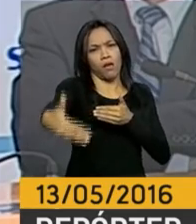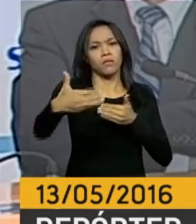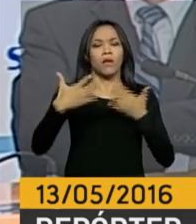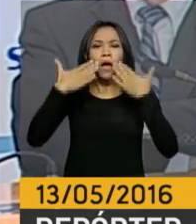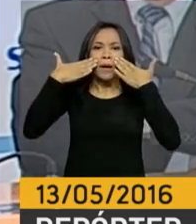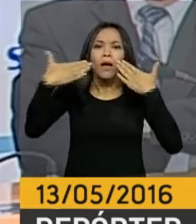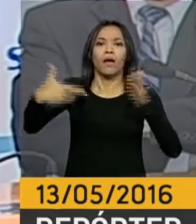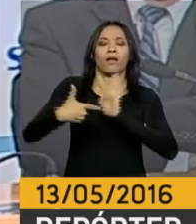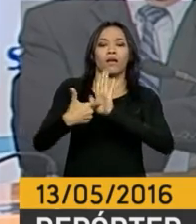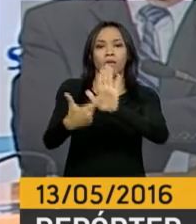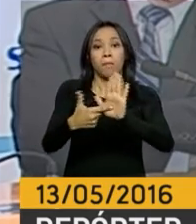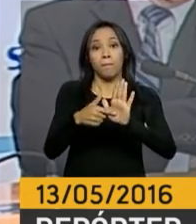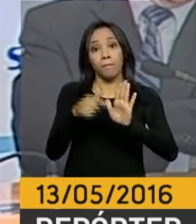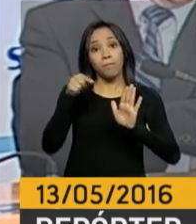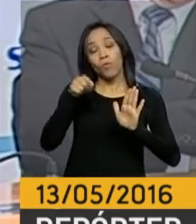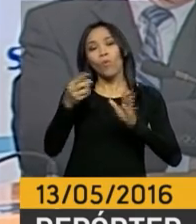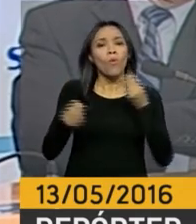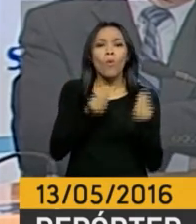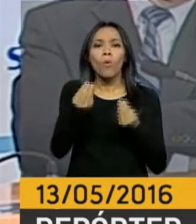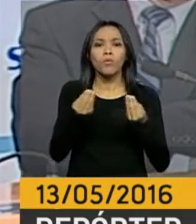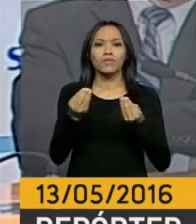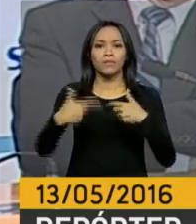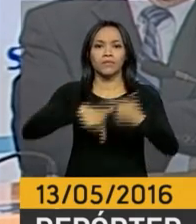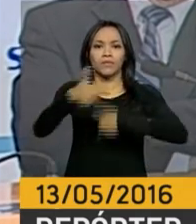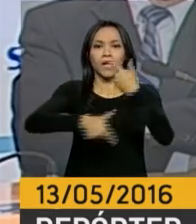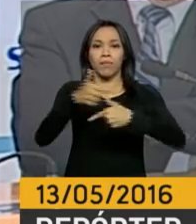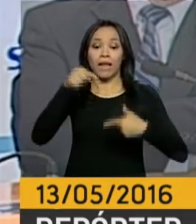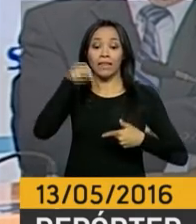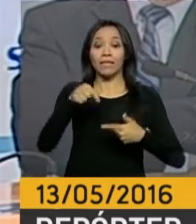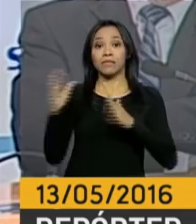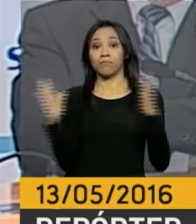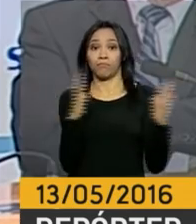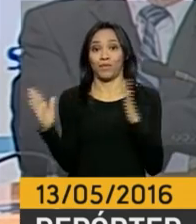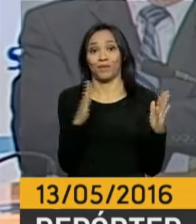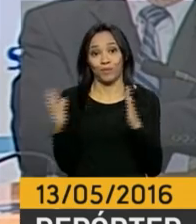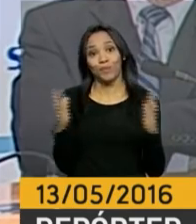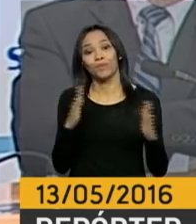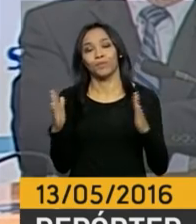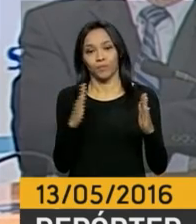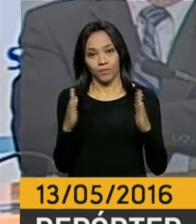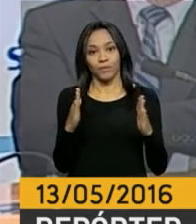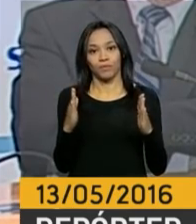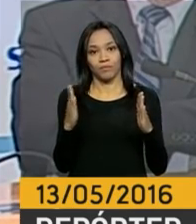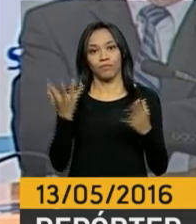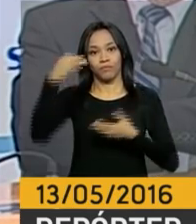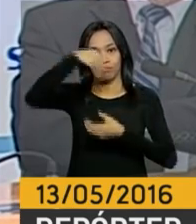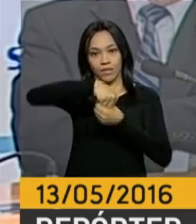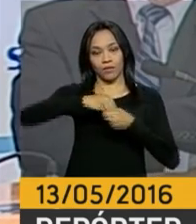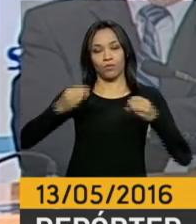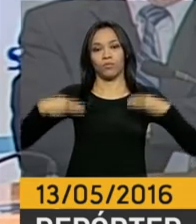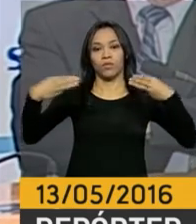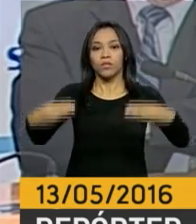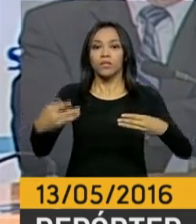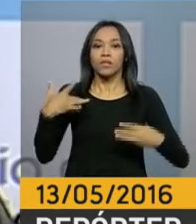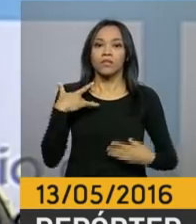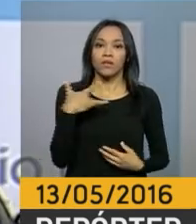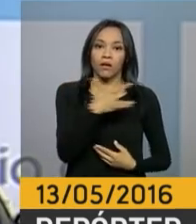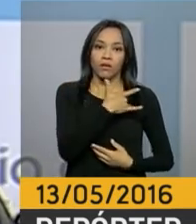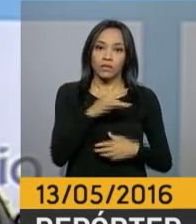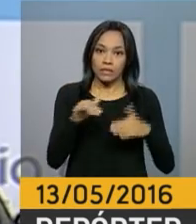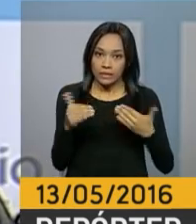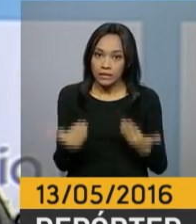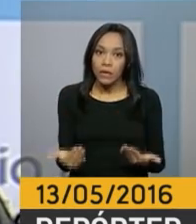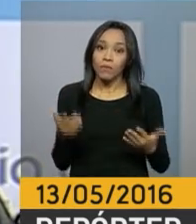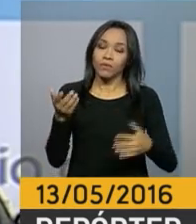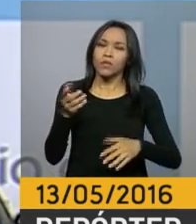efetivo para esse período que poderemos estar aqui à frente do Ministério da Saúde portanto faremos no